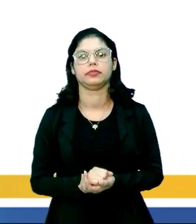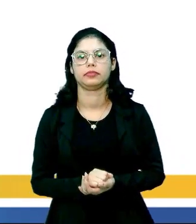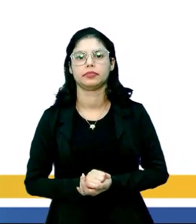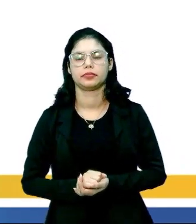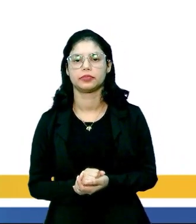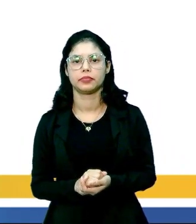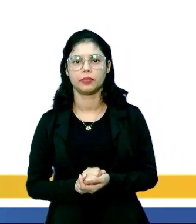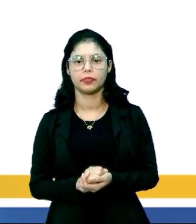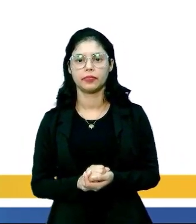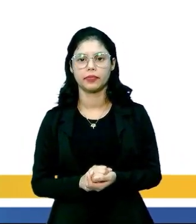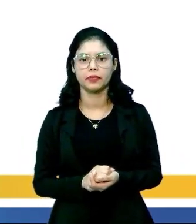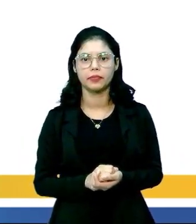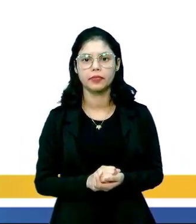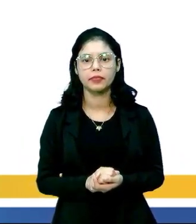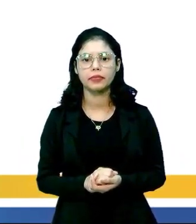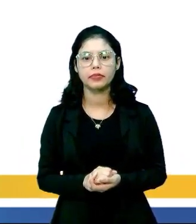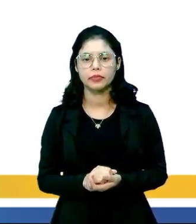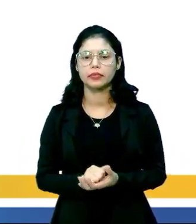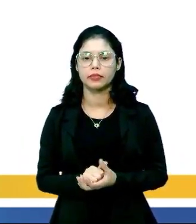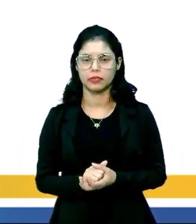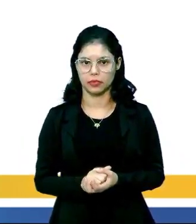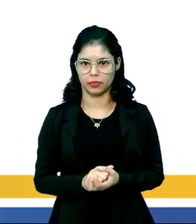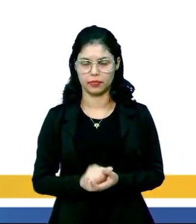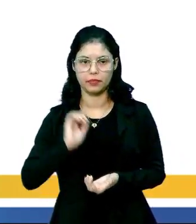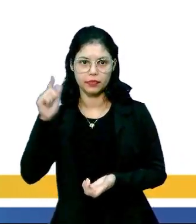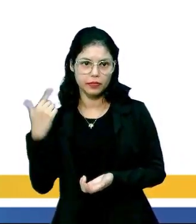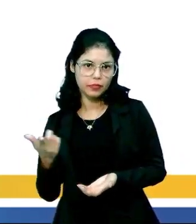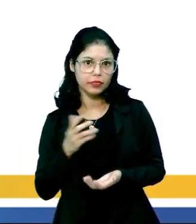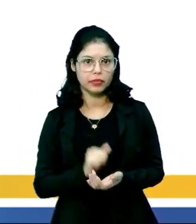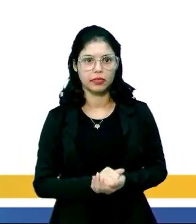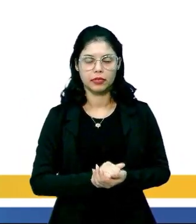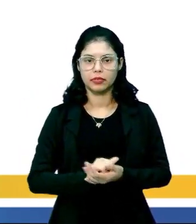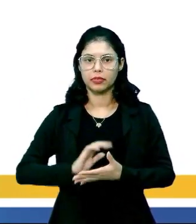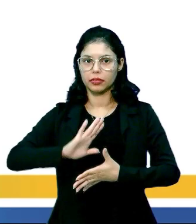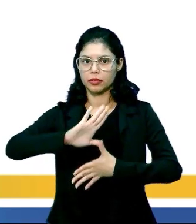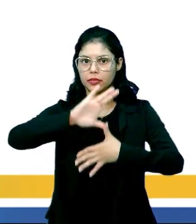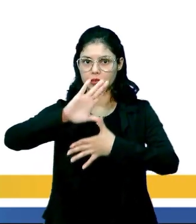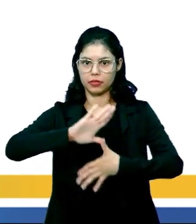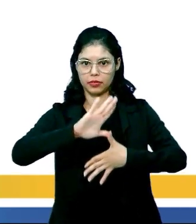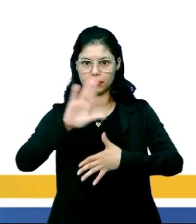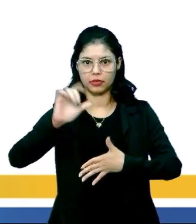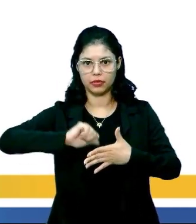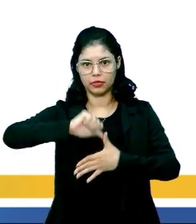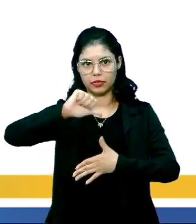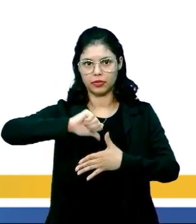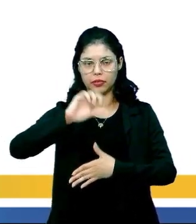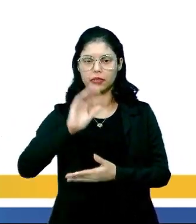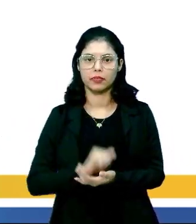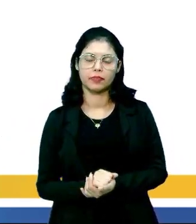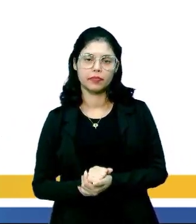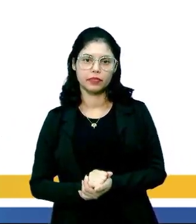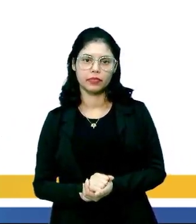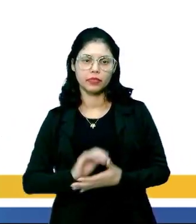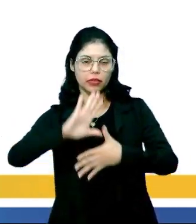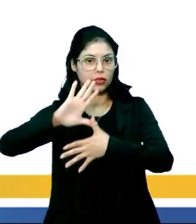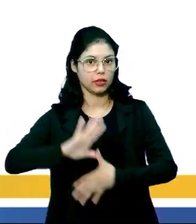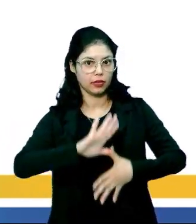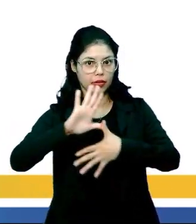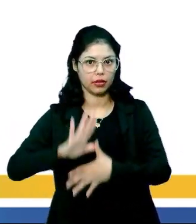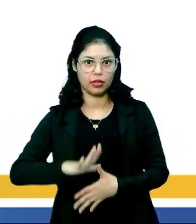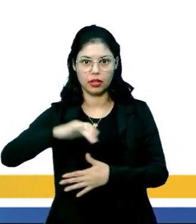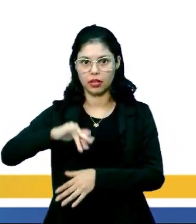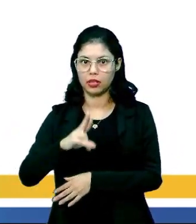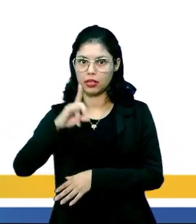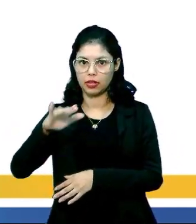canta né o próximo nós temos o American Singer Michael Jackson nós temos ali o